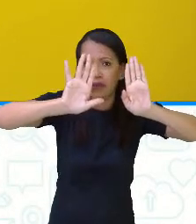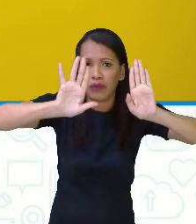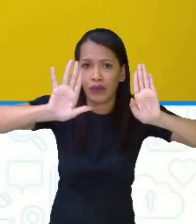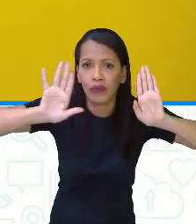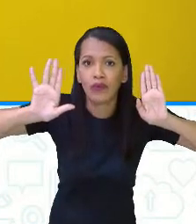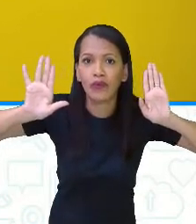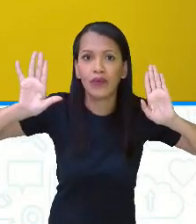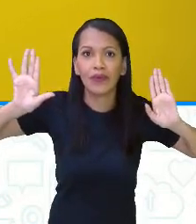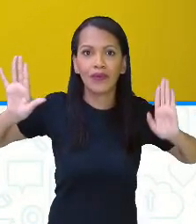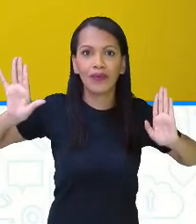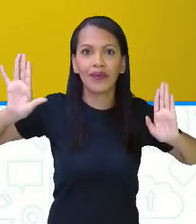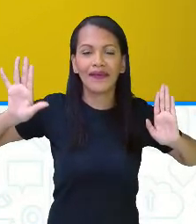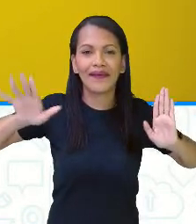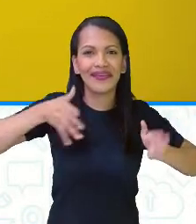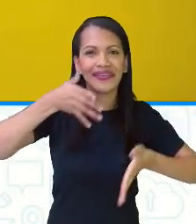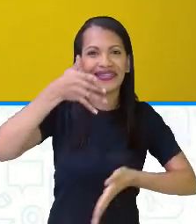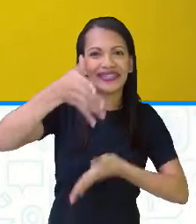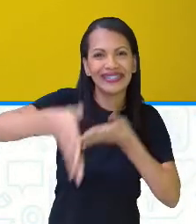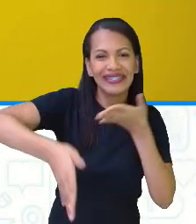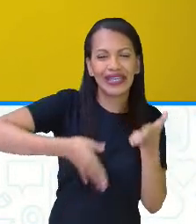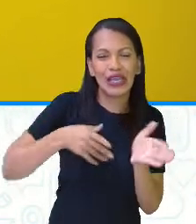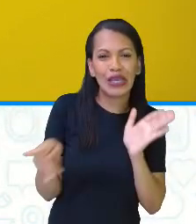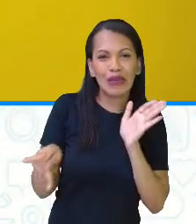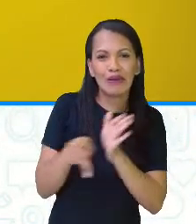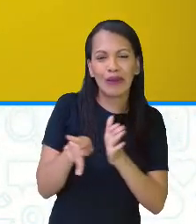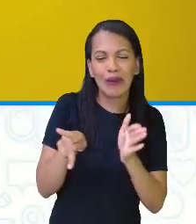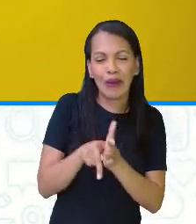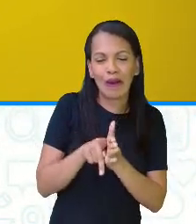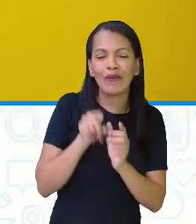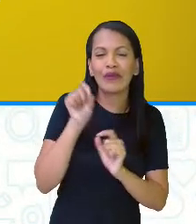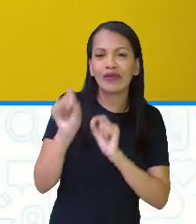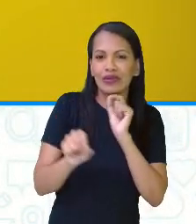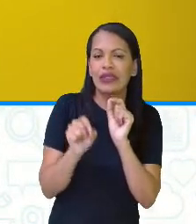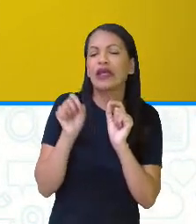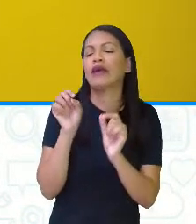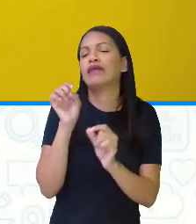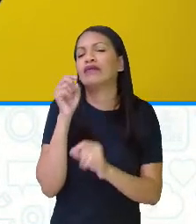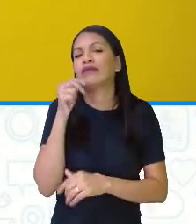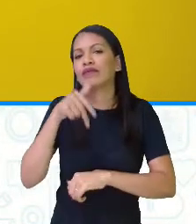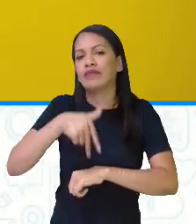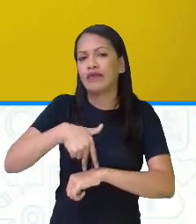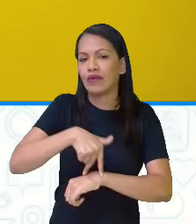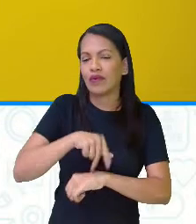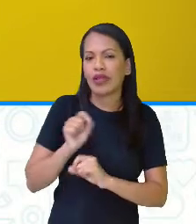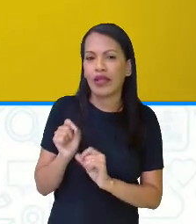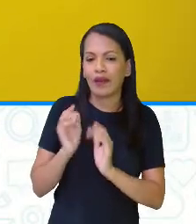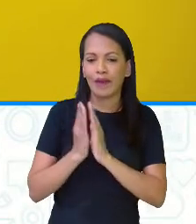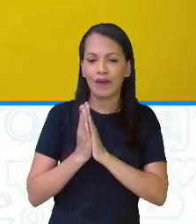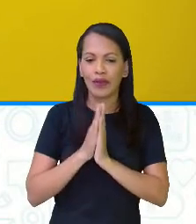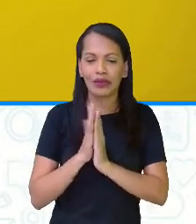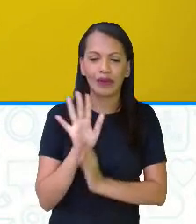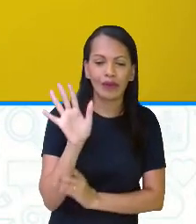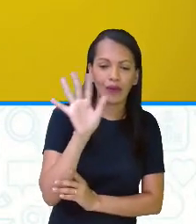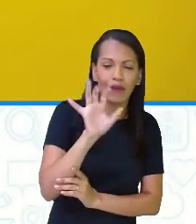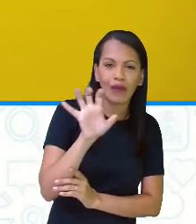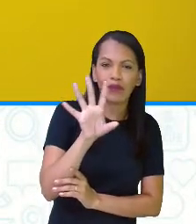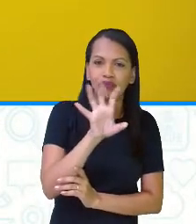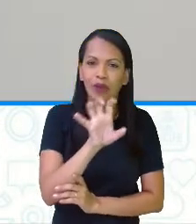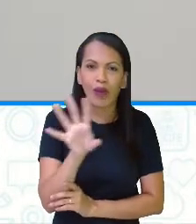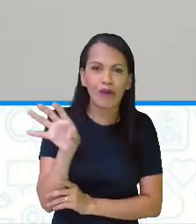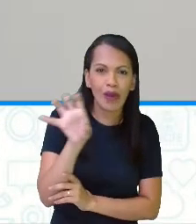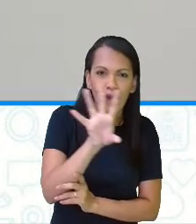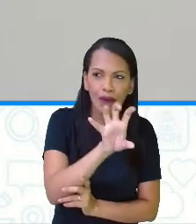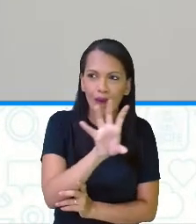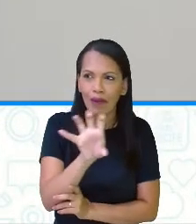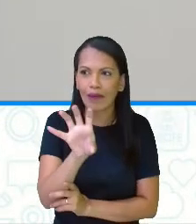são construídos especificamente para essa apresentação. Ali, o ator é o boneco. Quem está ali, ó, na mão da